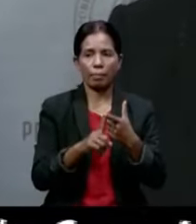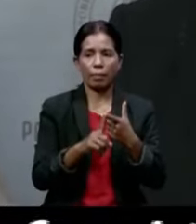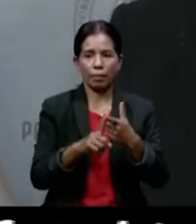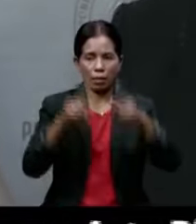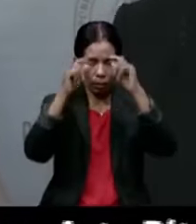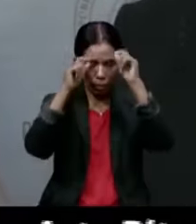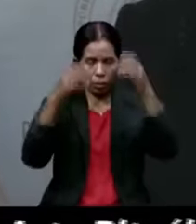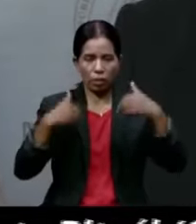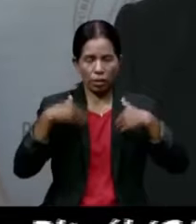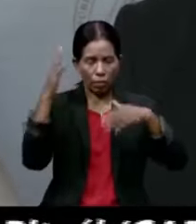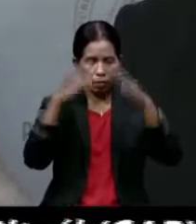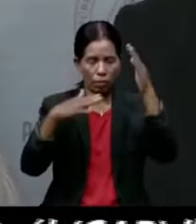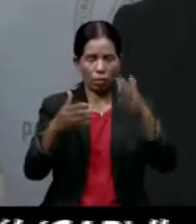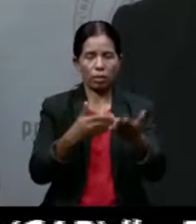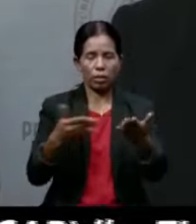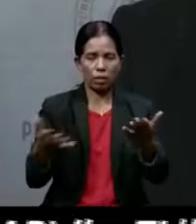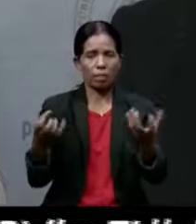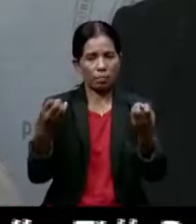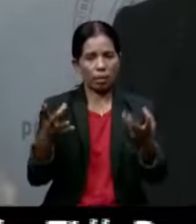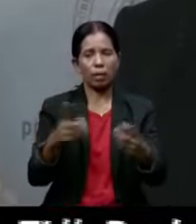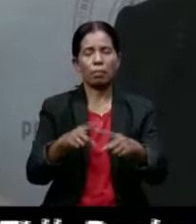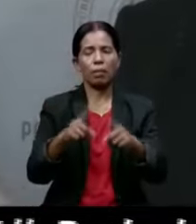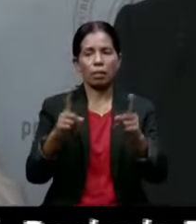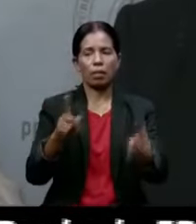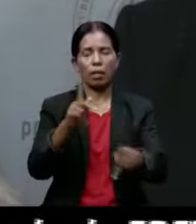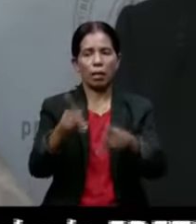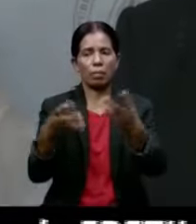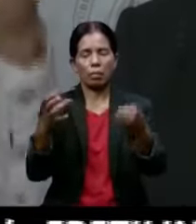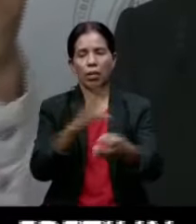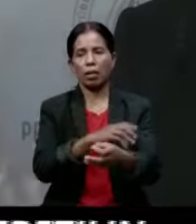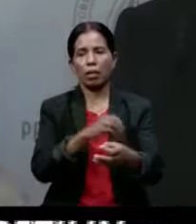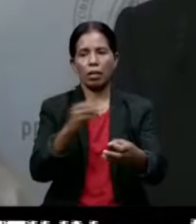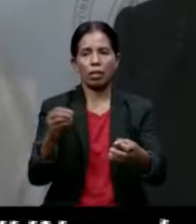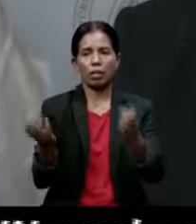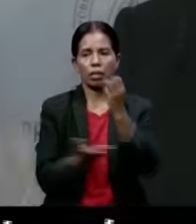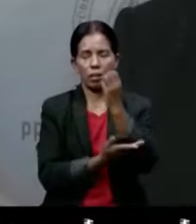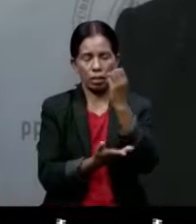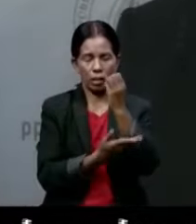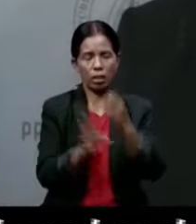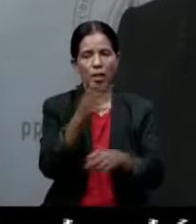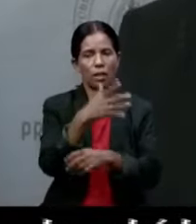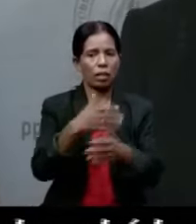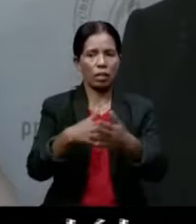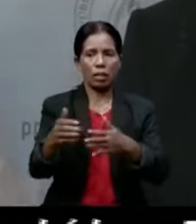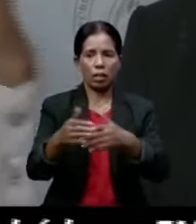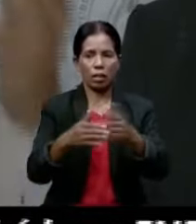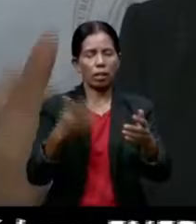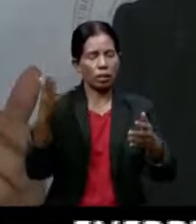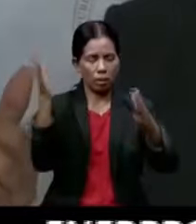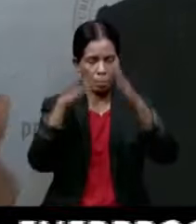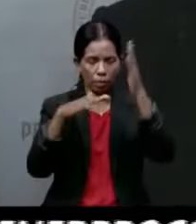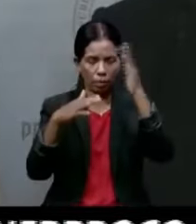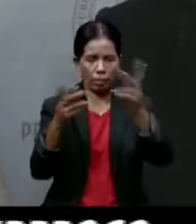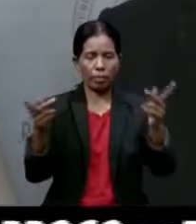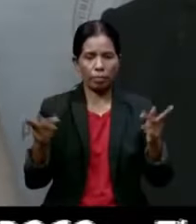Timor e problemas ambientais para, né? E é uma para que na tese que há quando, por exemplo, e o Dambara que é problema